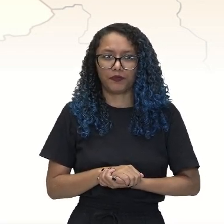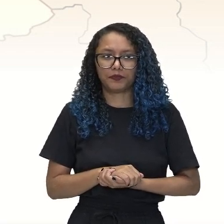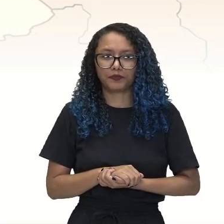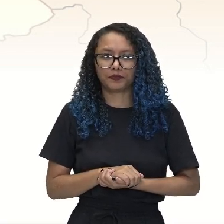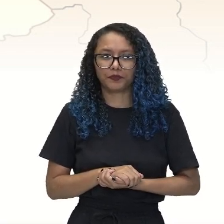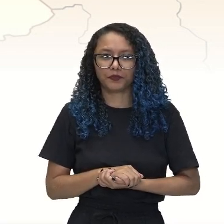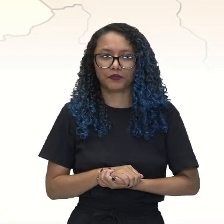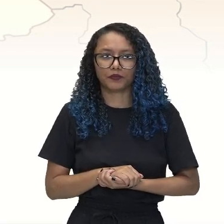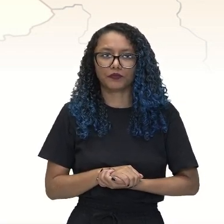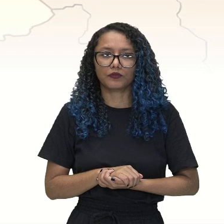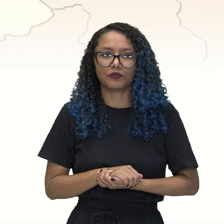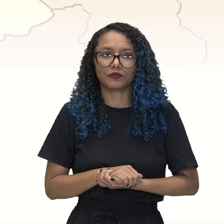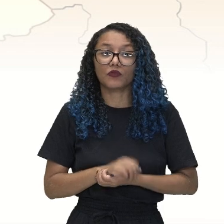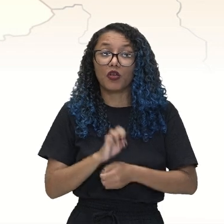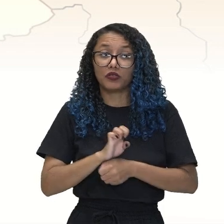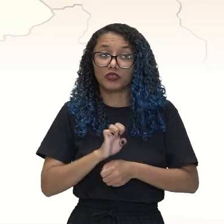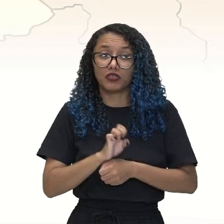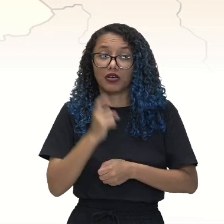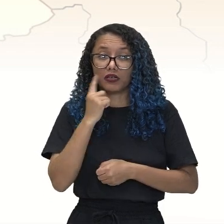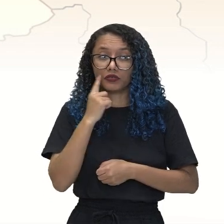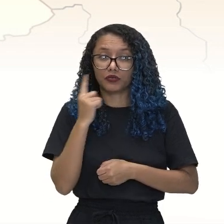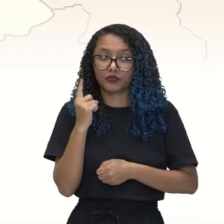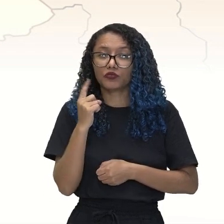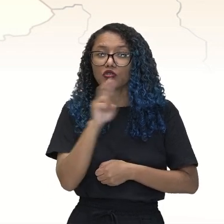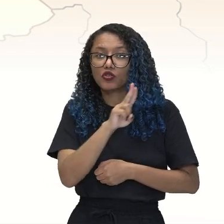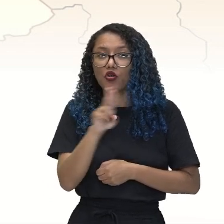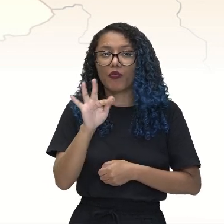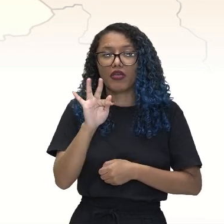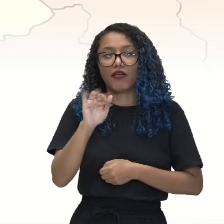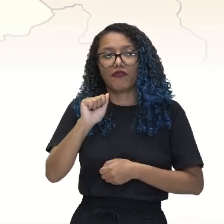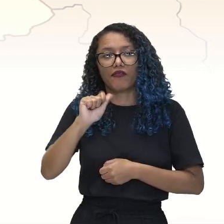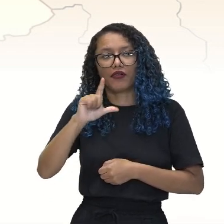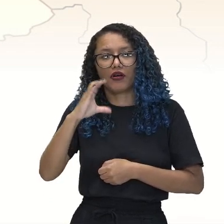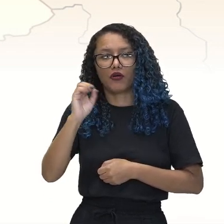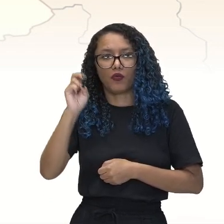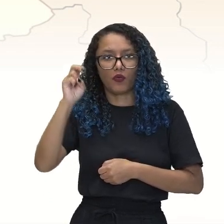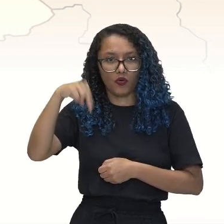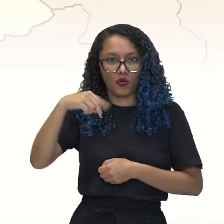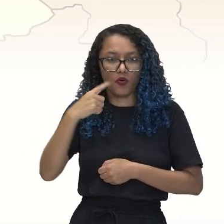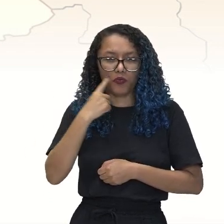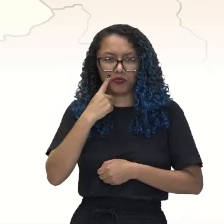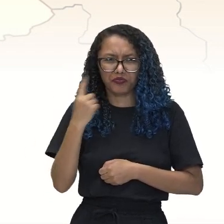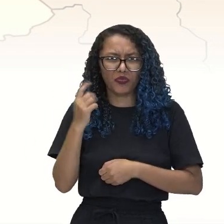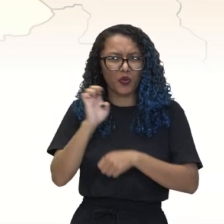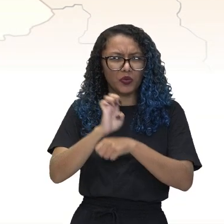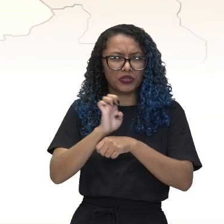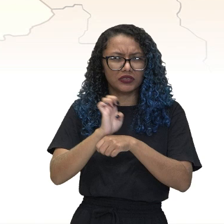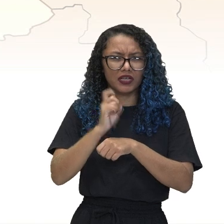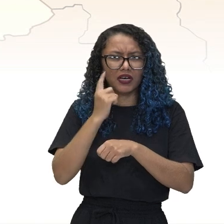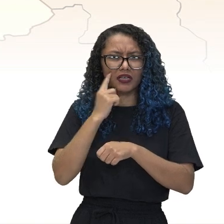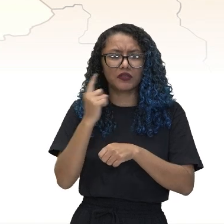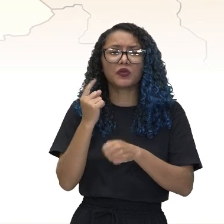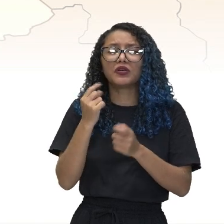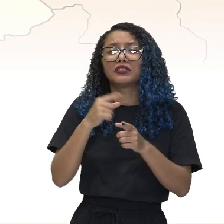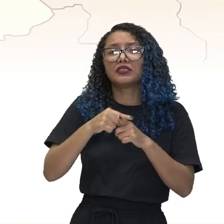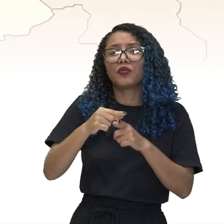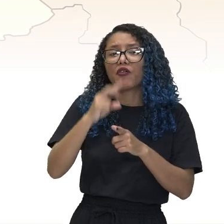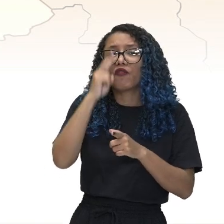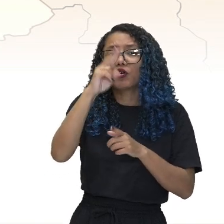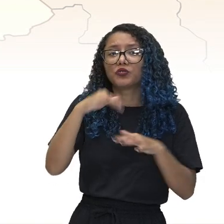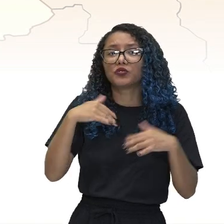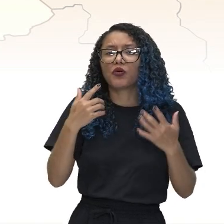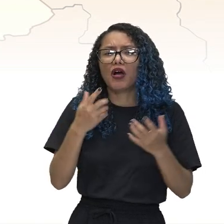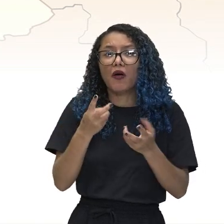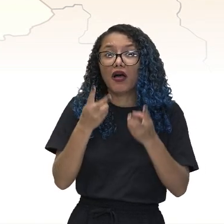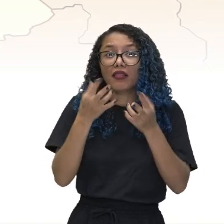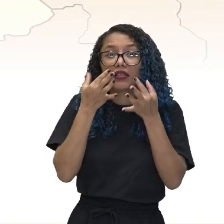ali é o estado que se chama Falcon e esse estado Falcon a sílaba tônica Observe onde é que tá o